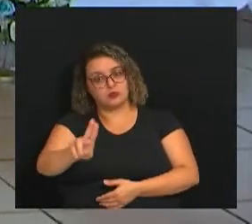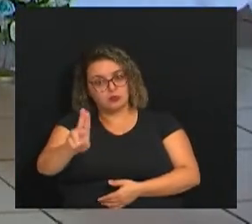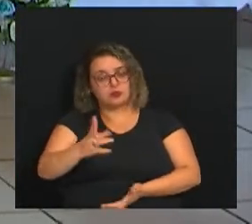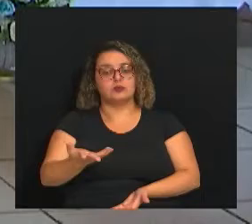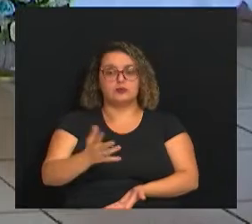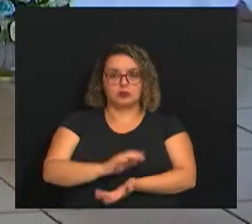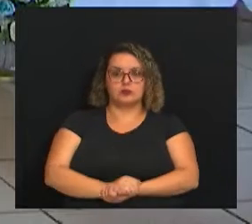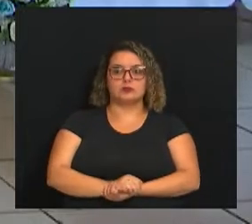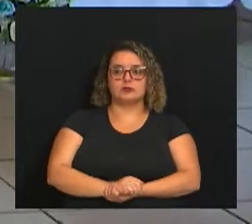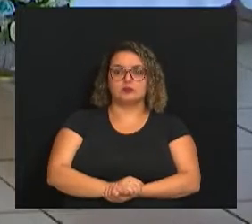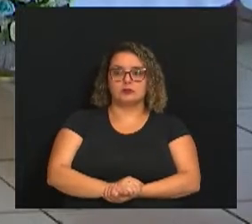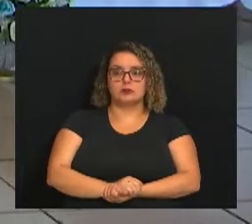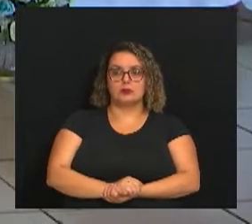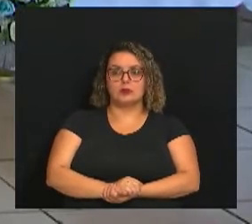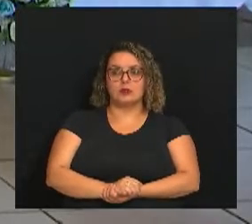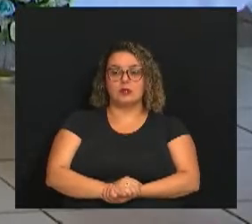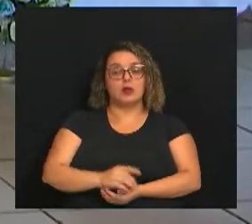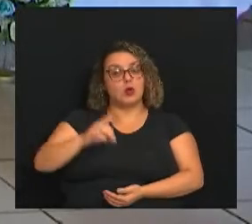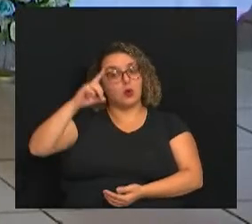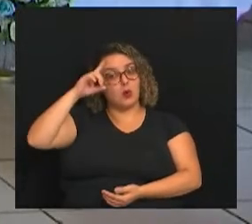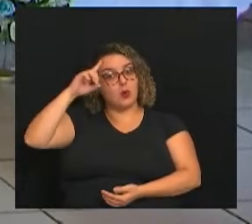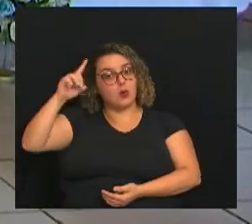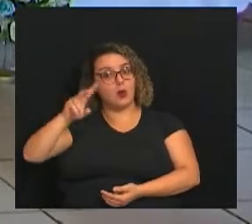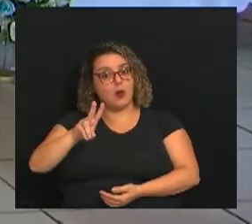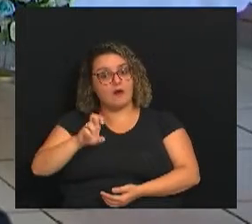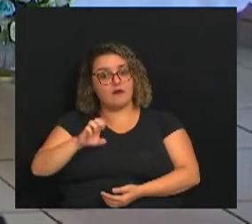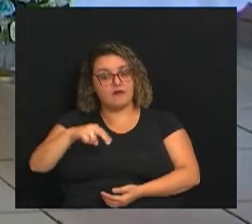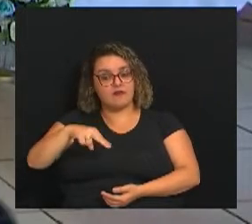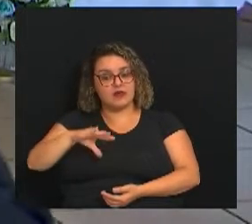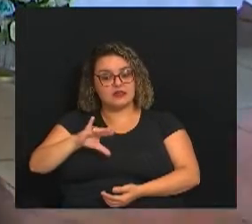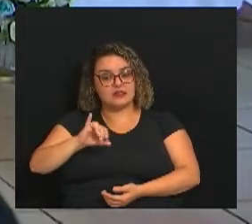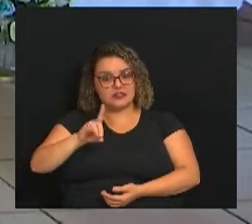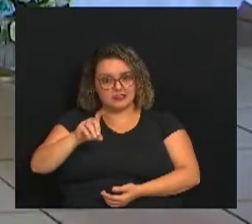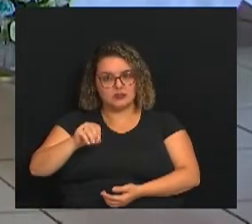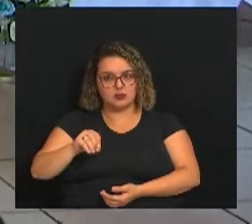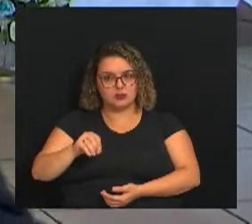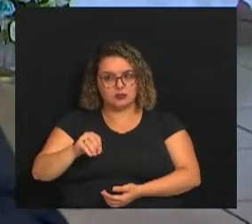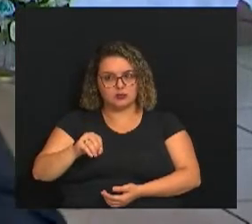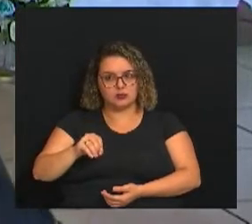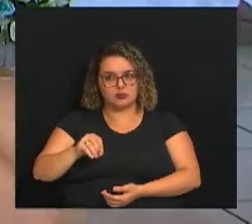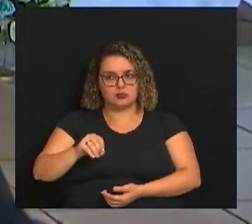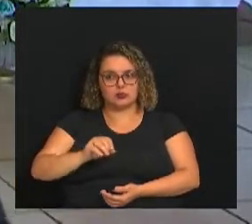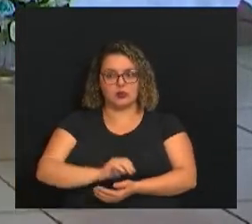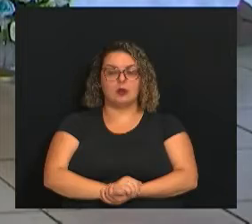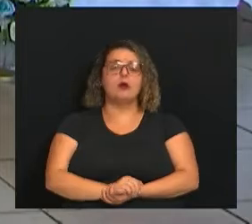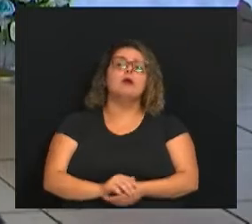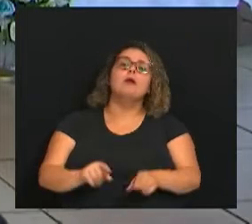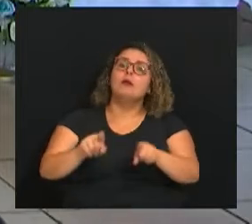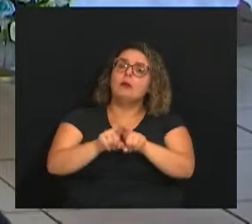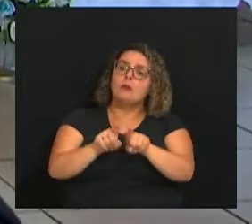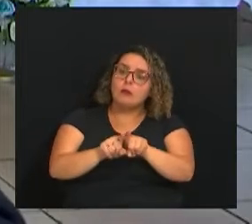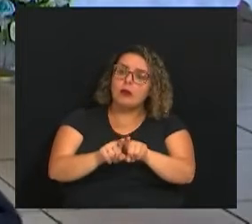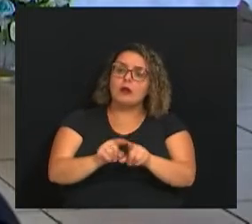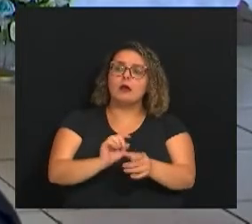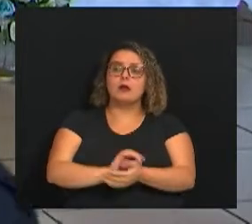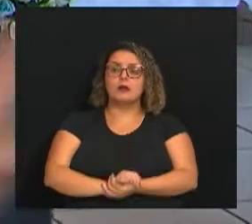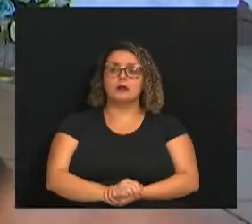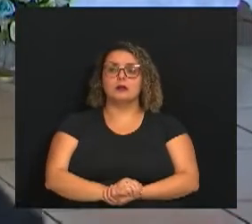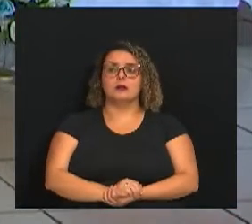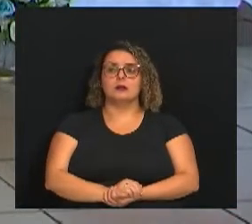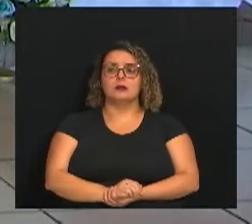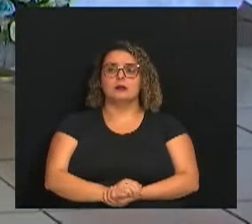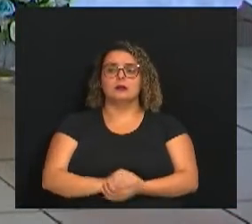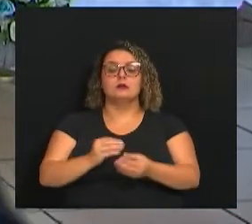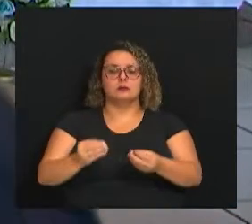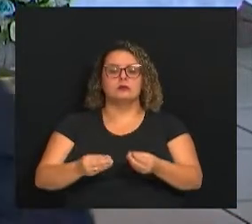remédios com vencimento já dentro do prazo de validade vencido, que ele também seja